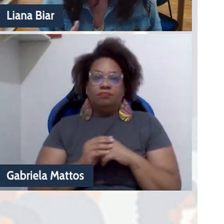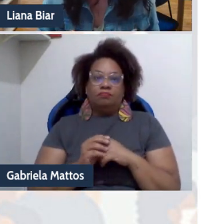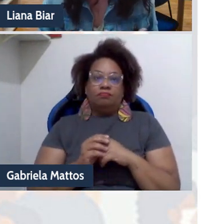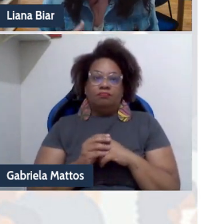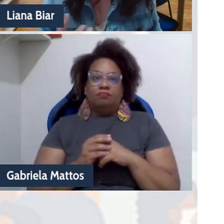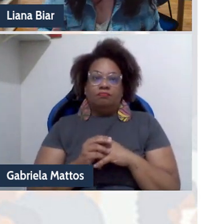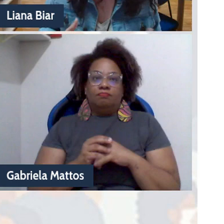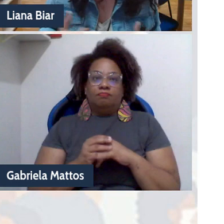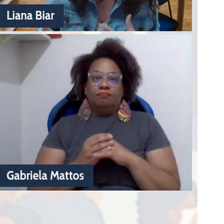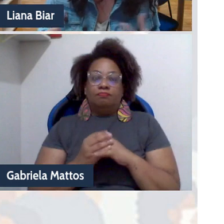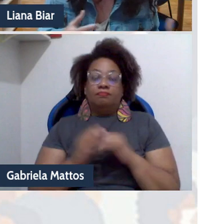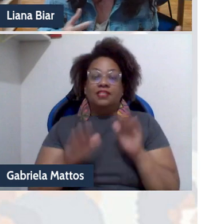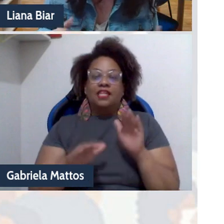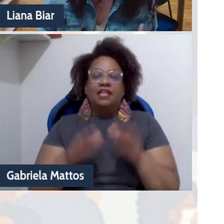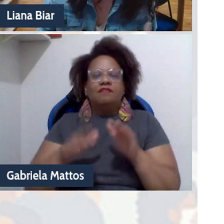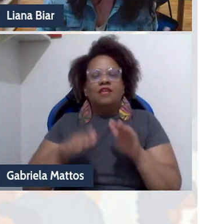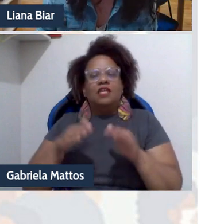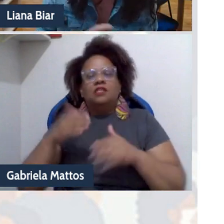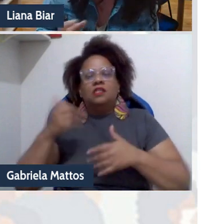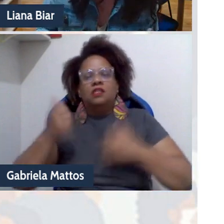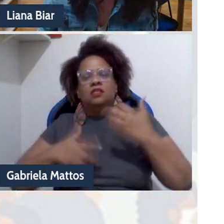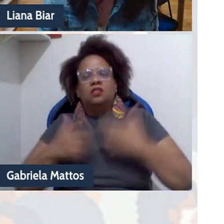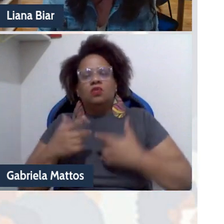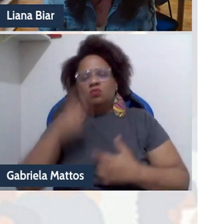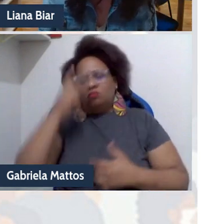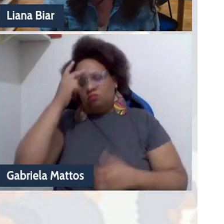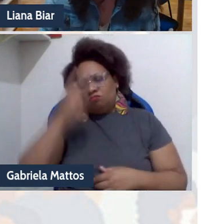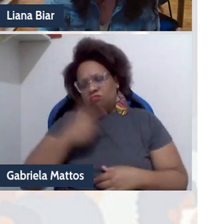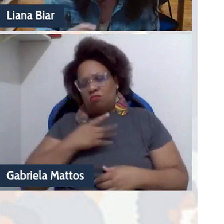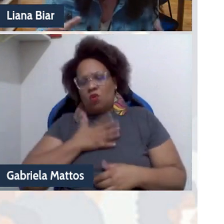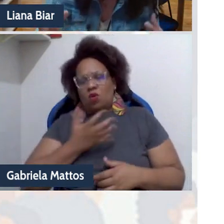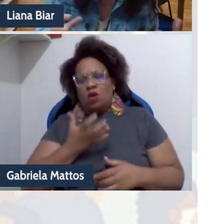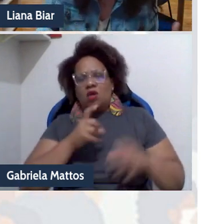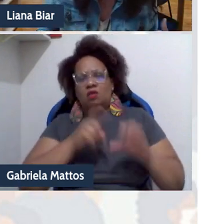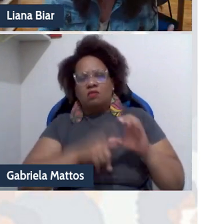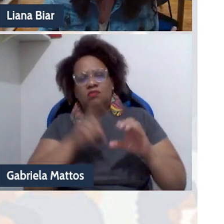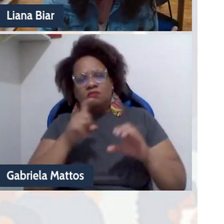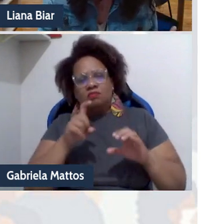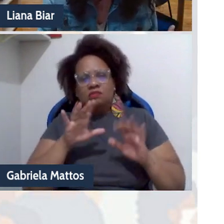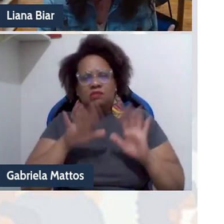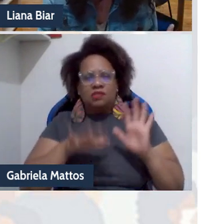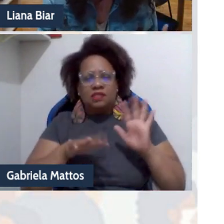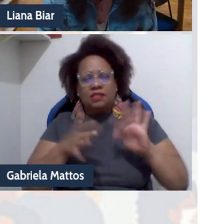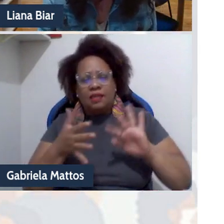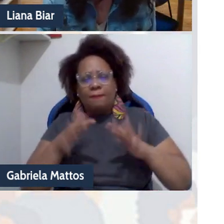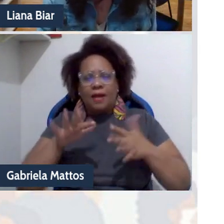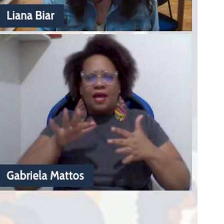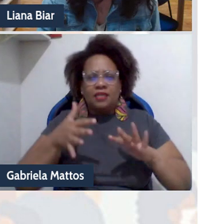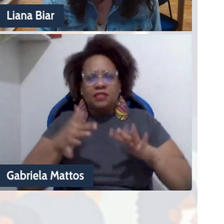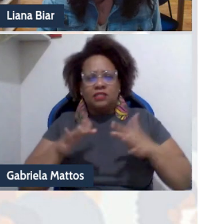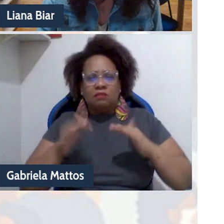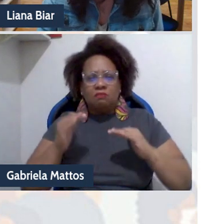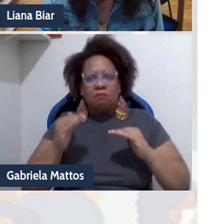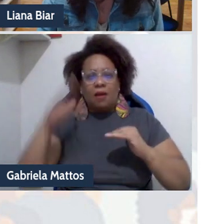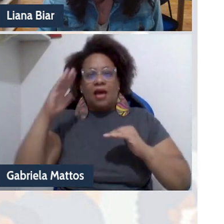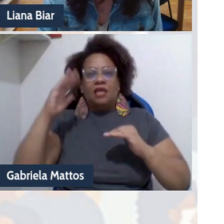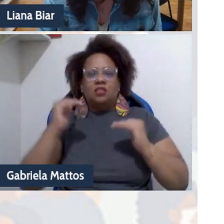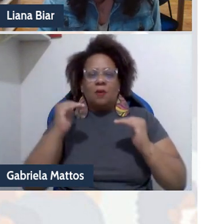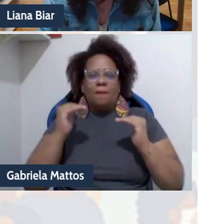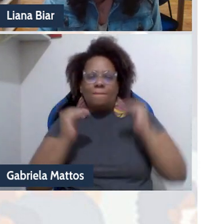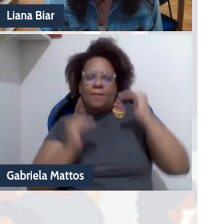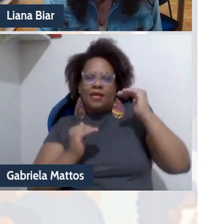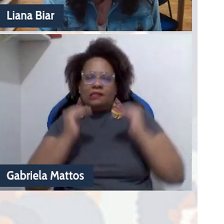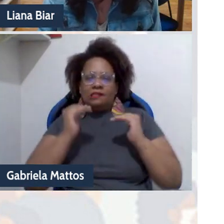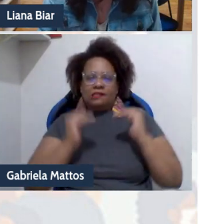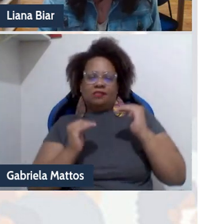discursos individualizantes de autonomia vão ser mais ou menos, né, vão ser indexicados com mais ou menos força. Mas, de